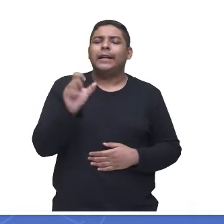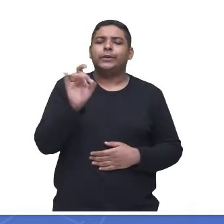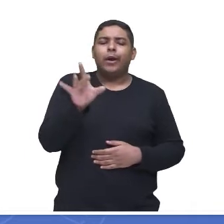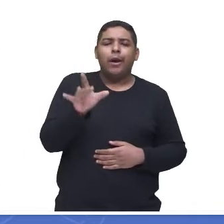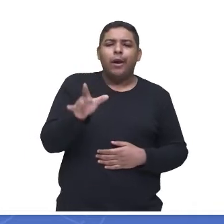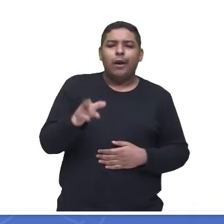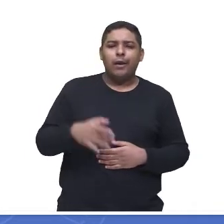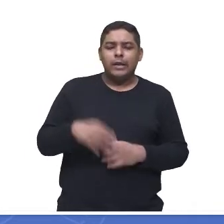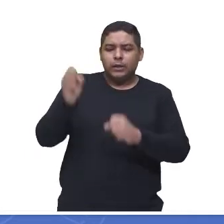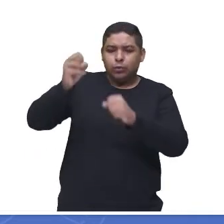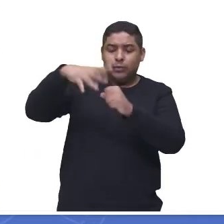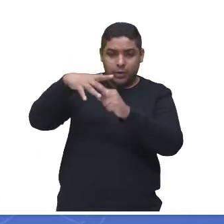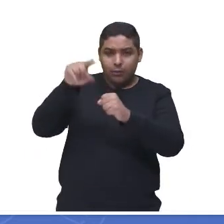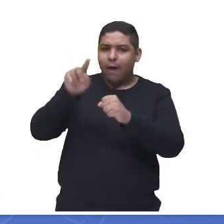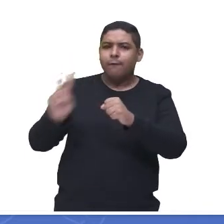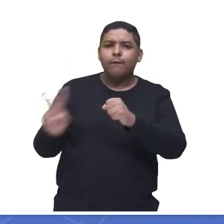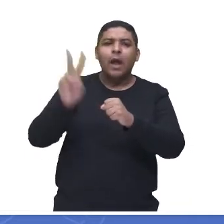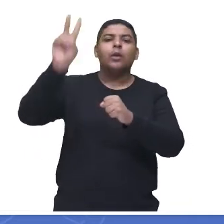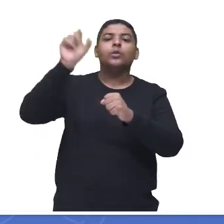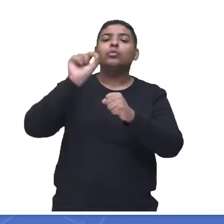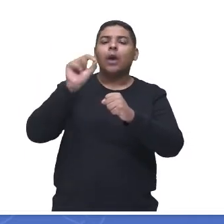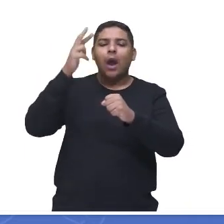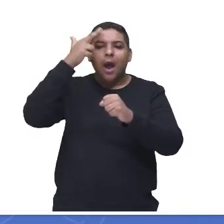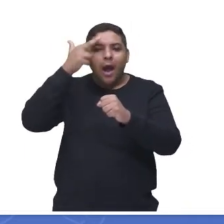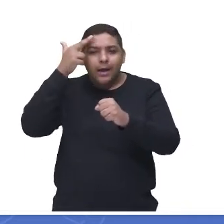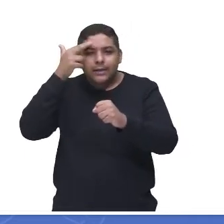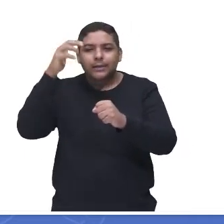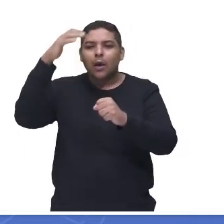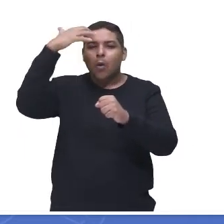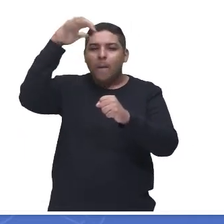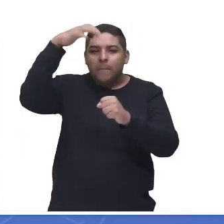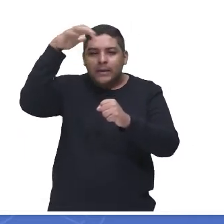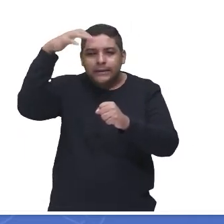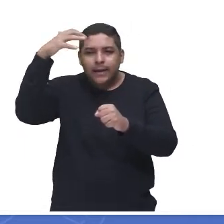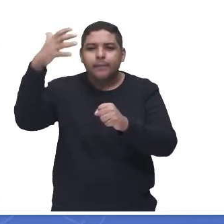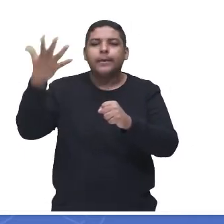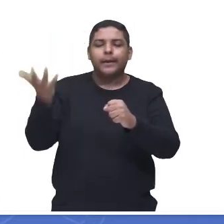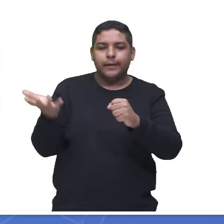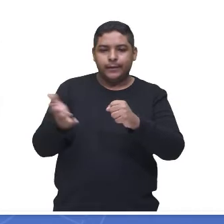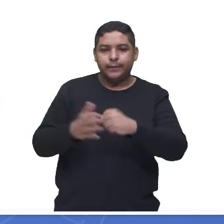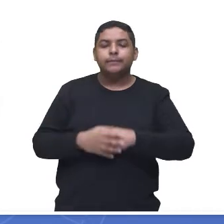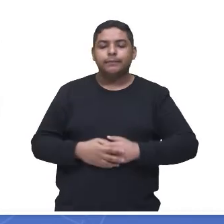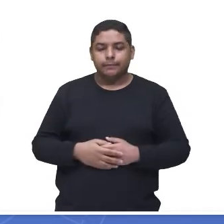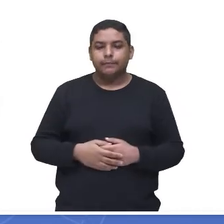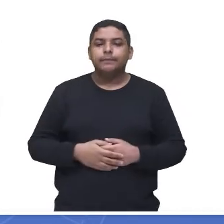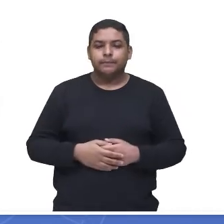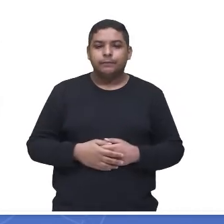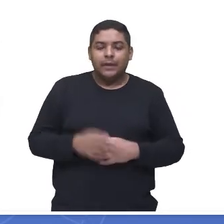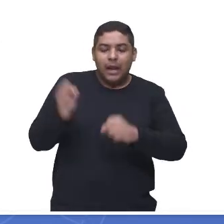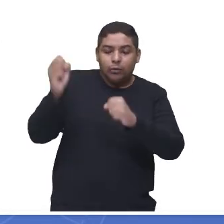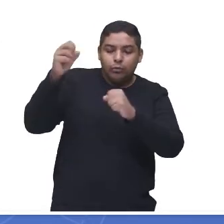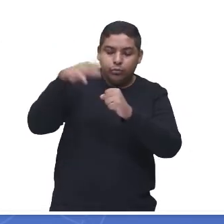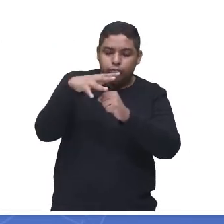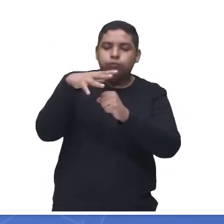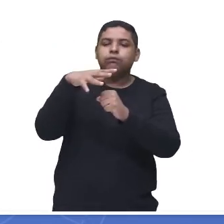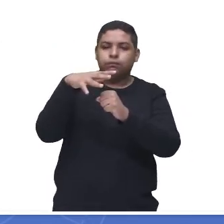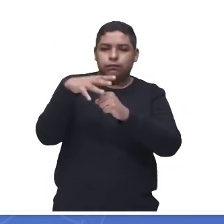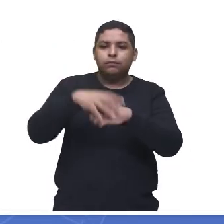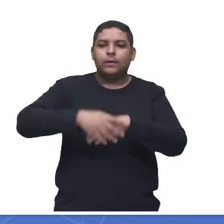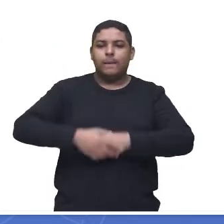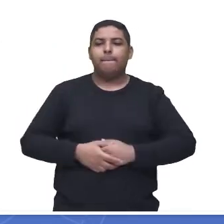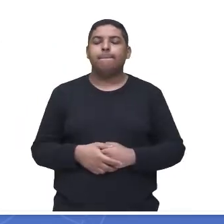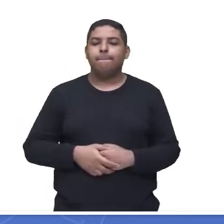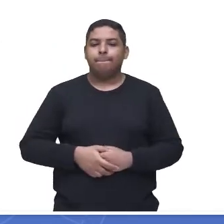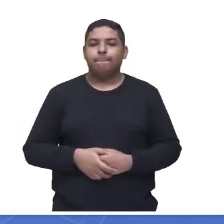ele valoriza a razão, o pensamento. A luz da razão agora vai determinar o conhecimento